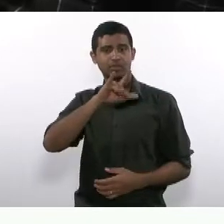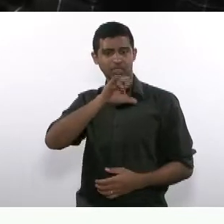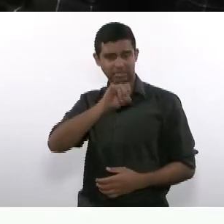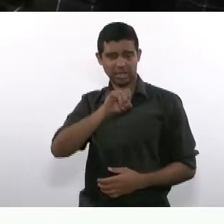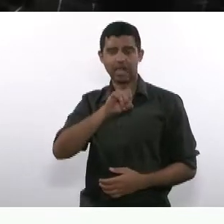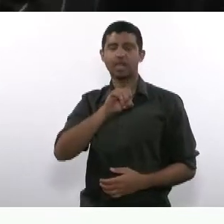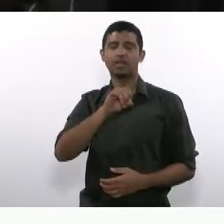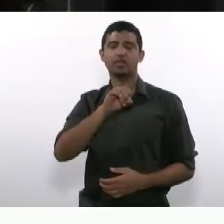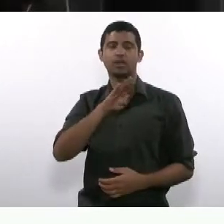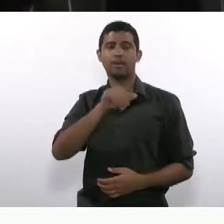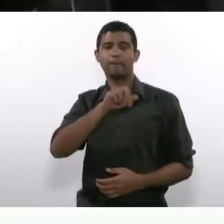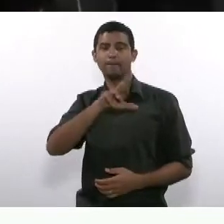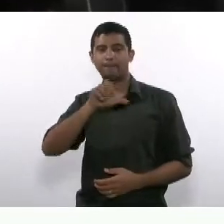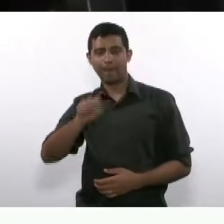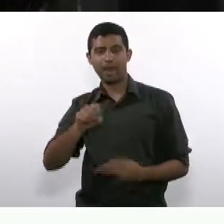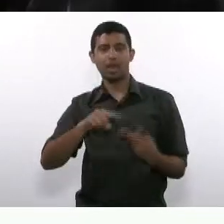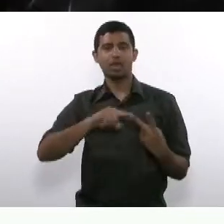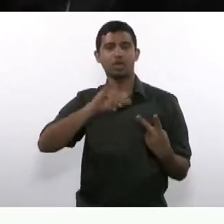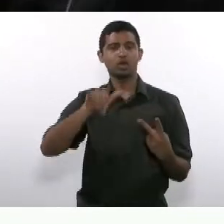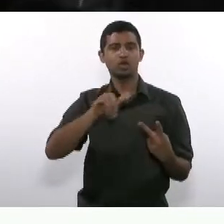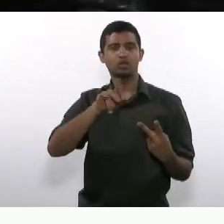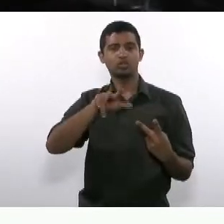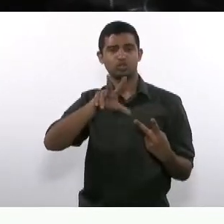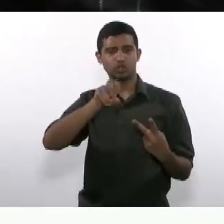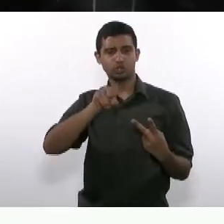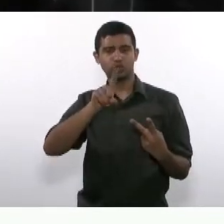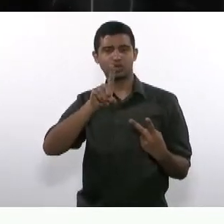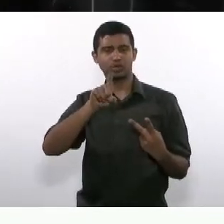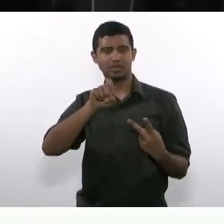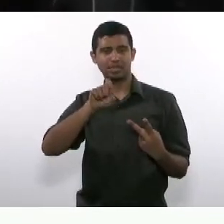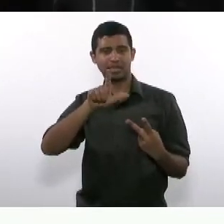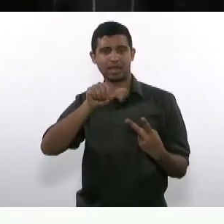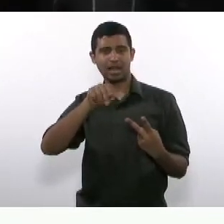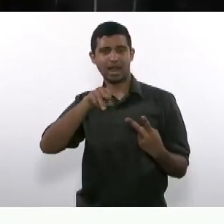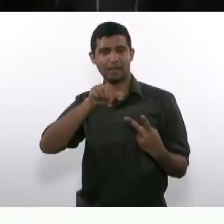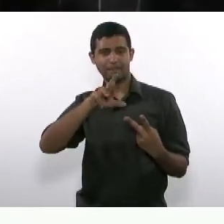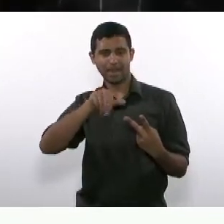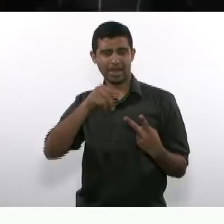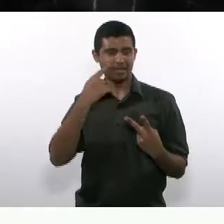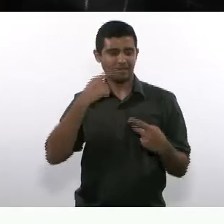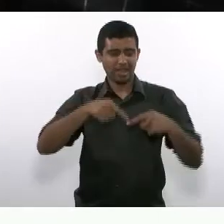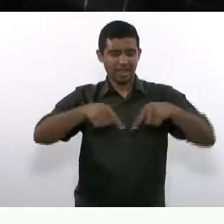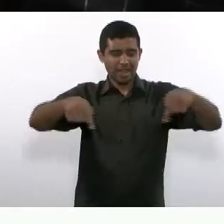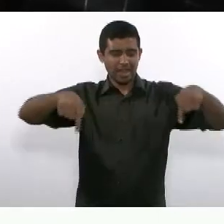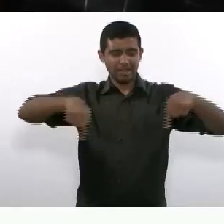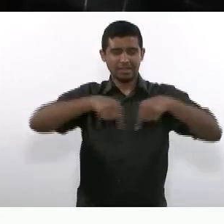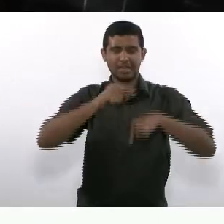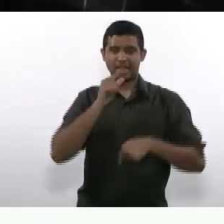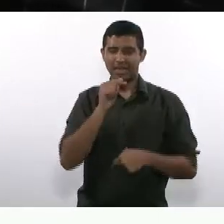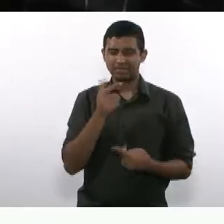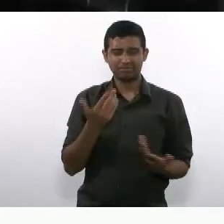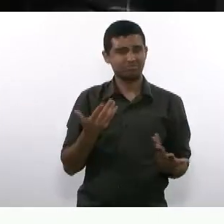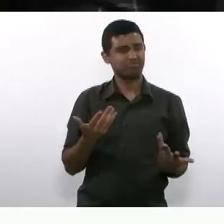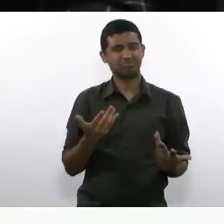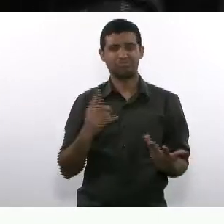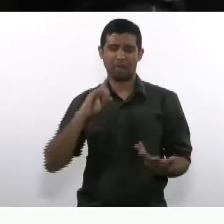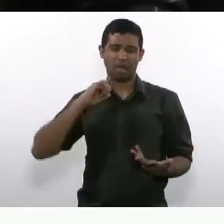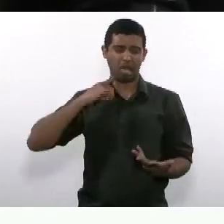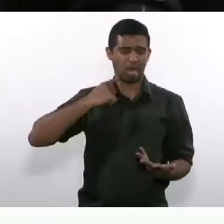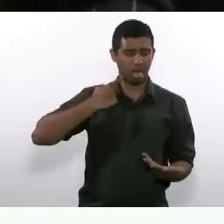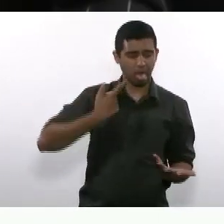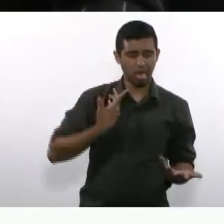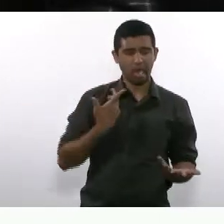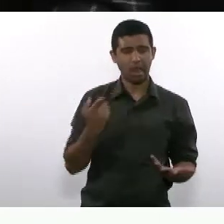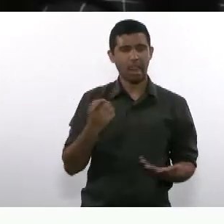fechados. Piscinas apodrecendo. Em janeiro desse ano que a gente conseguiu reativar. A Rocinha estava uma